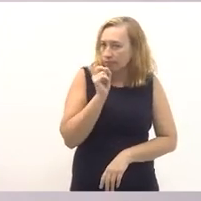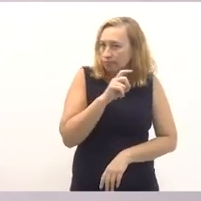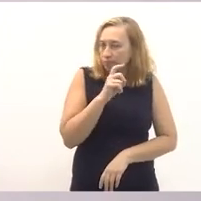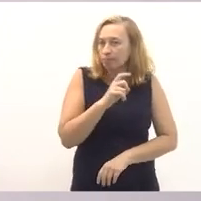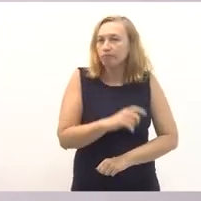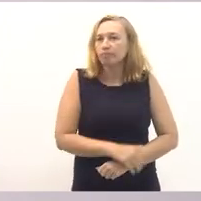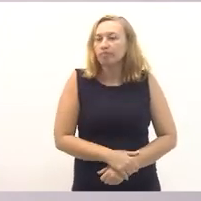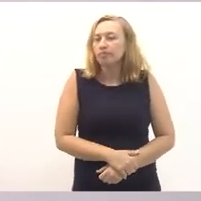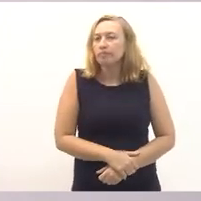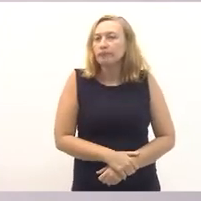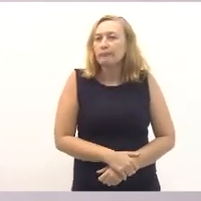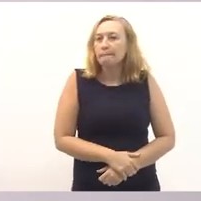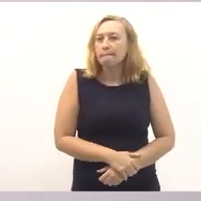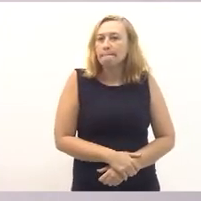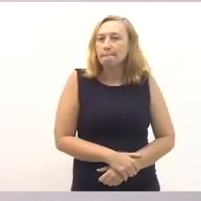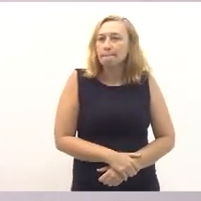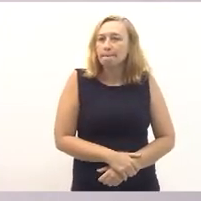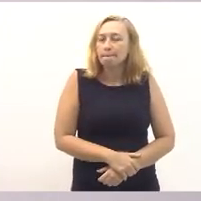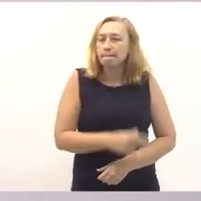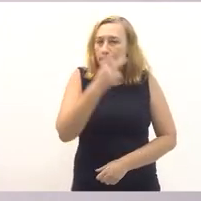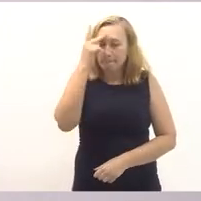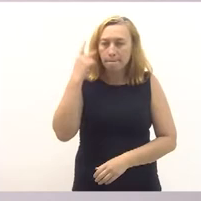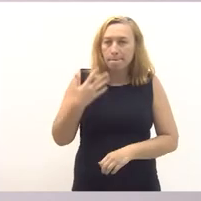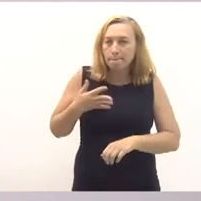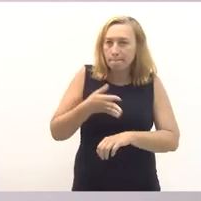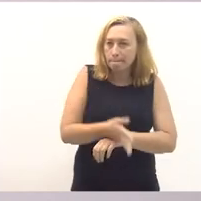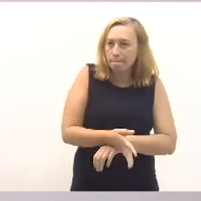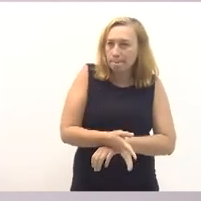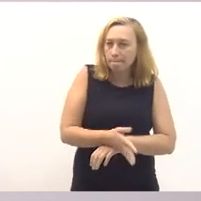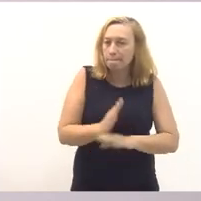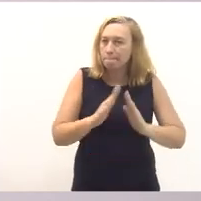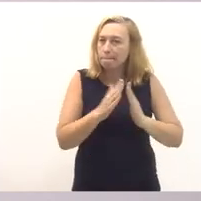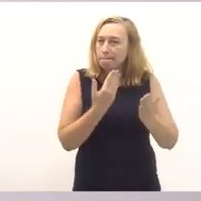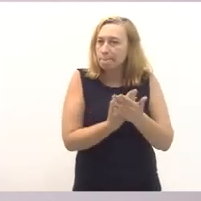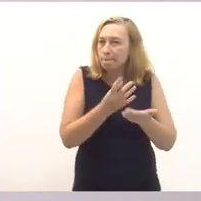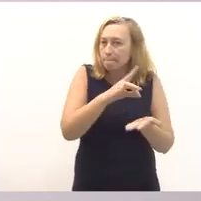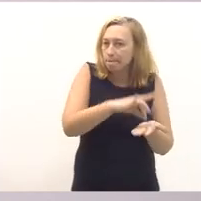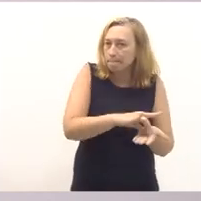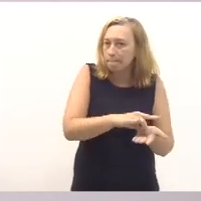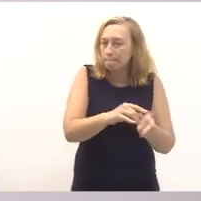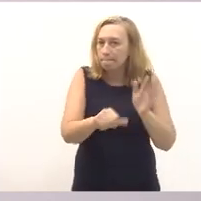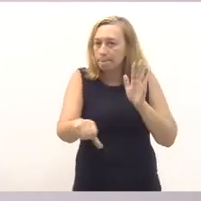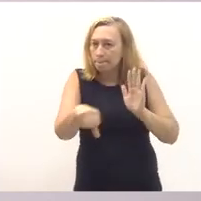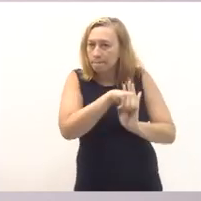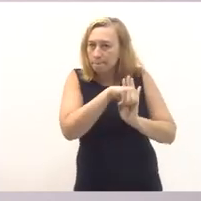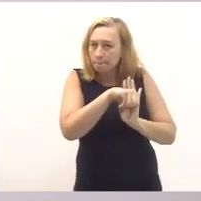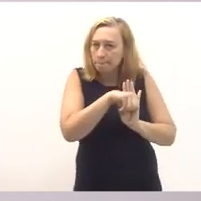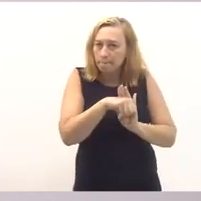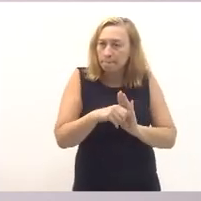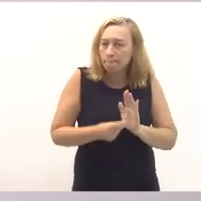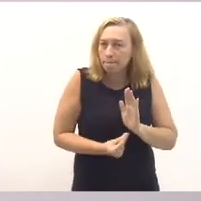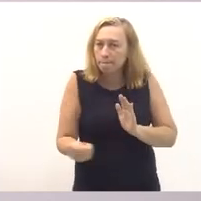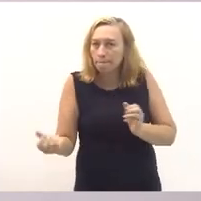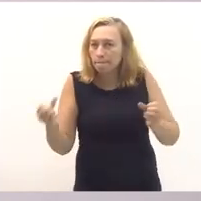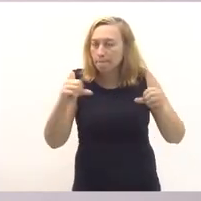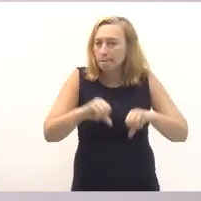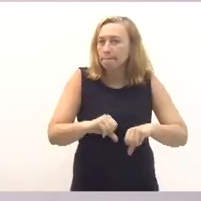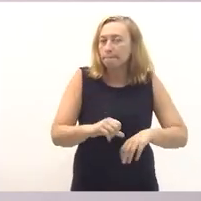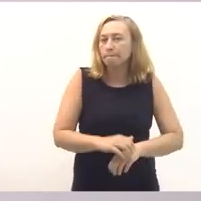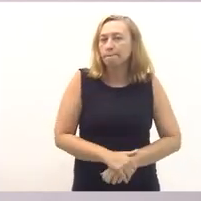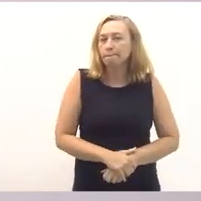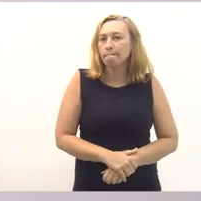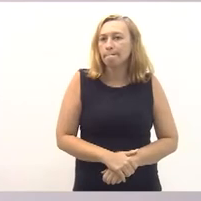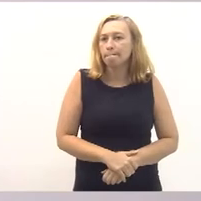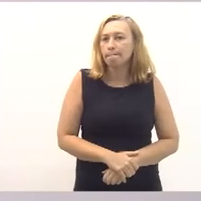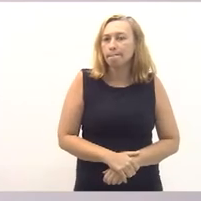no qual as pessoas entram ali dentro como uma escola Real do crime e sai completamente criminosa aí